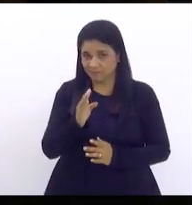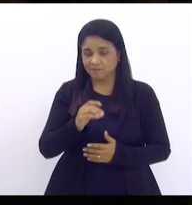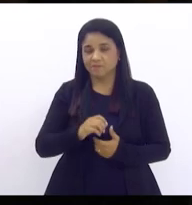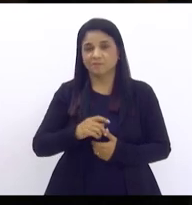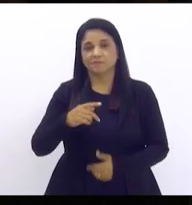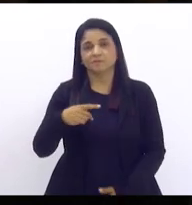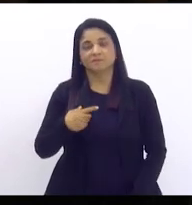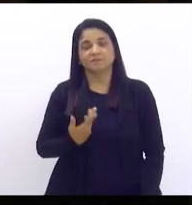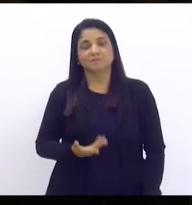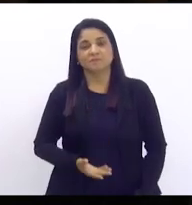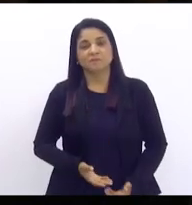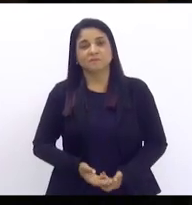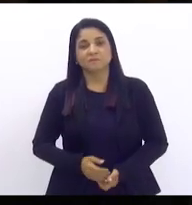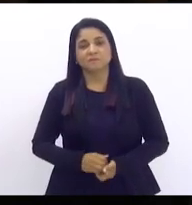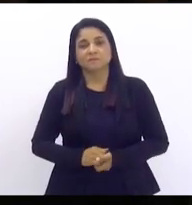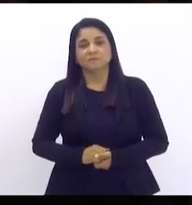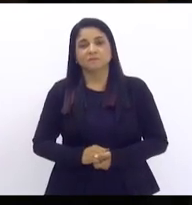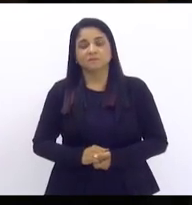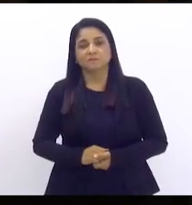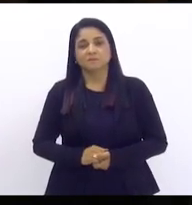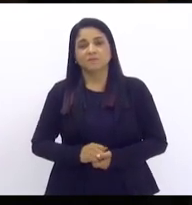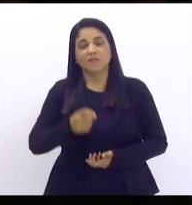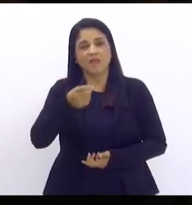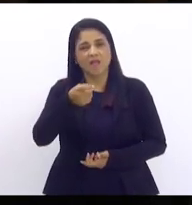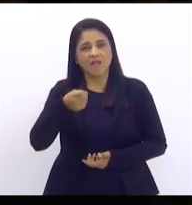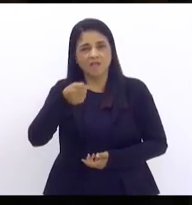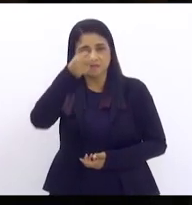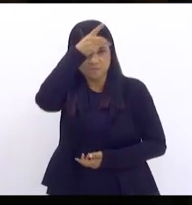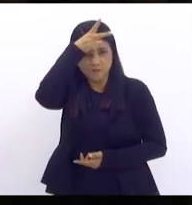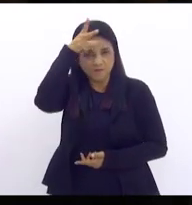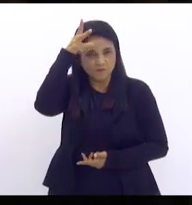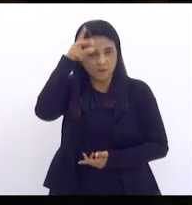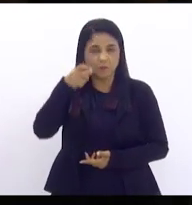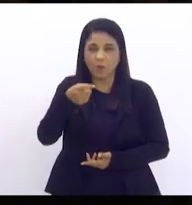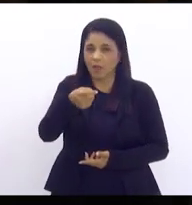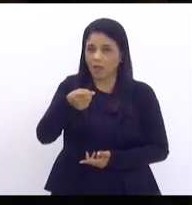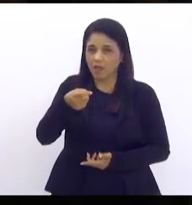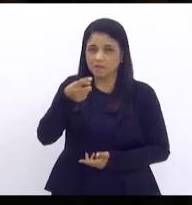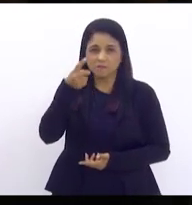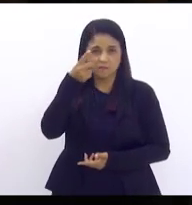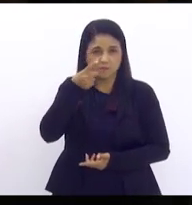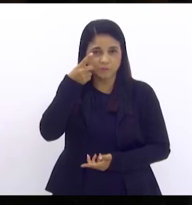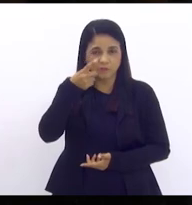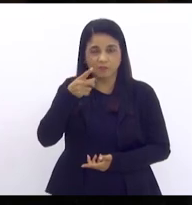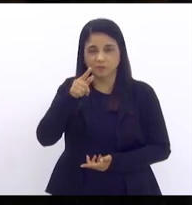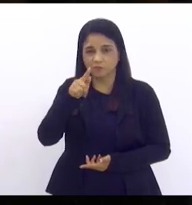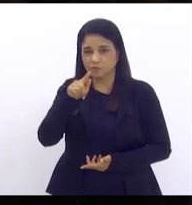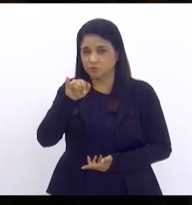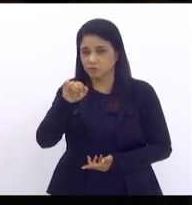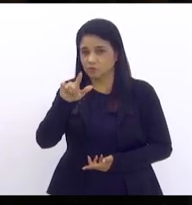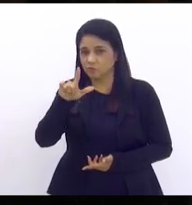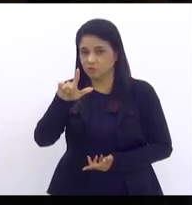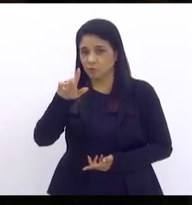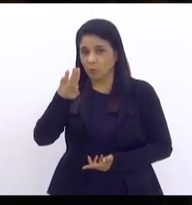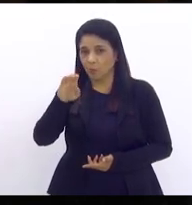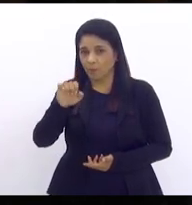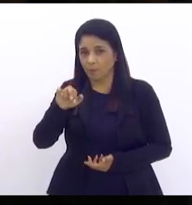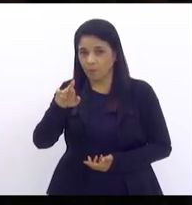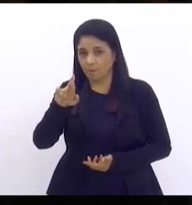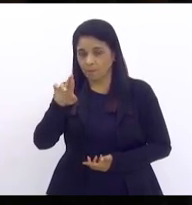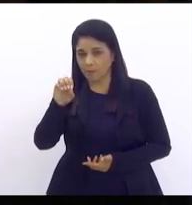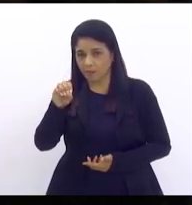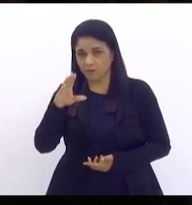que é o ex-prefeito, o ex-deputado Gilberto Kassab, que